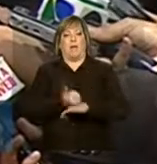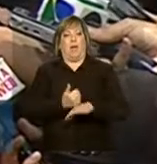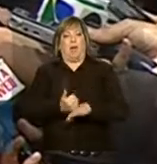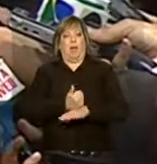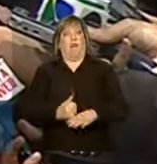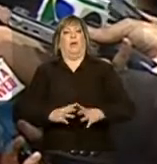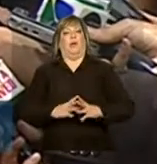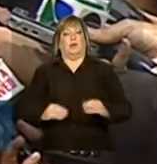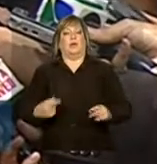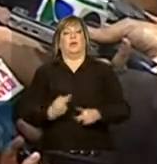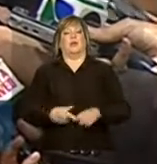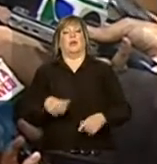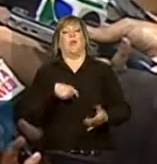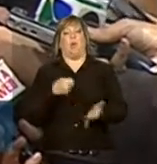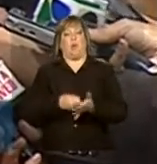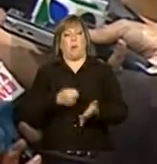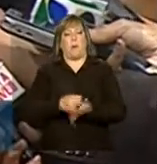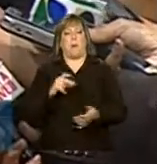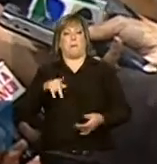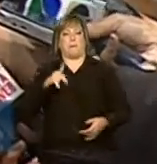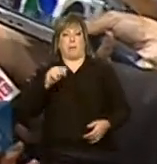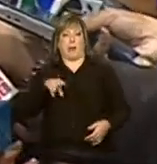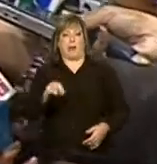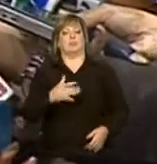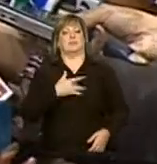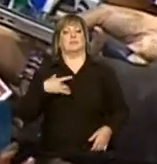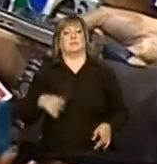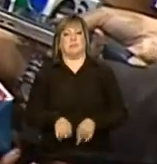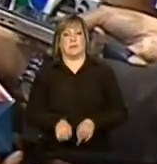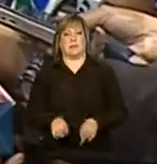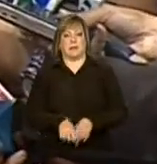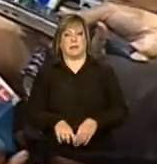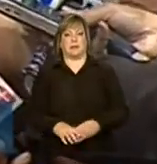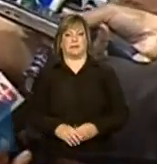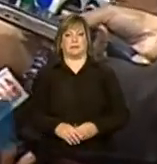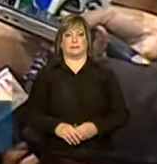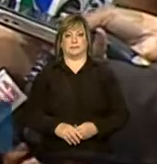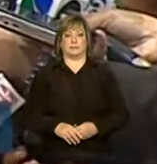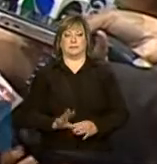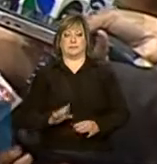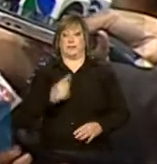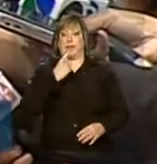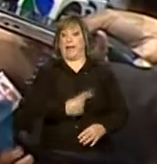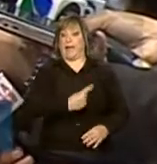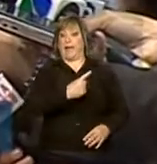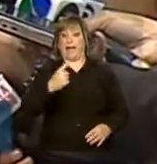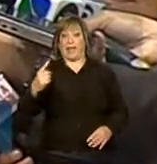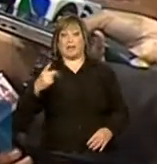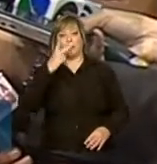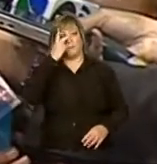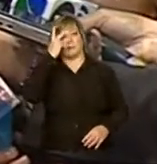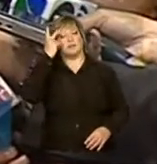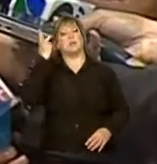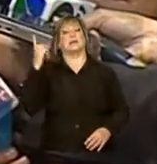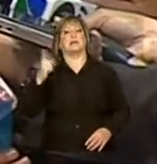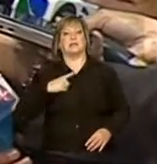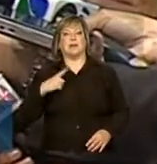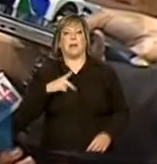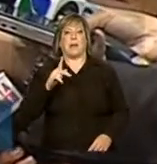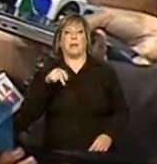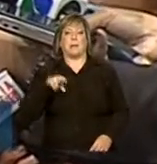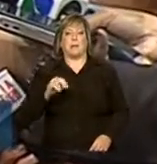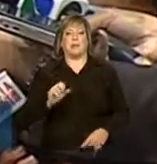que ser obrigatório também para os planos de saúde. Como é que deve ser a entrega? Cada plano de saúde pode ter sua forma